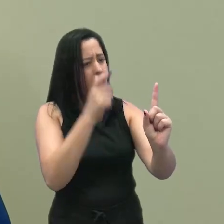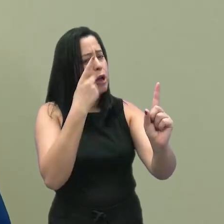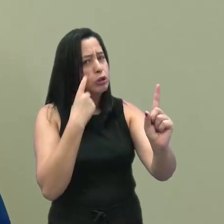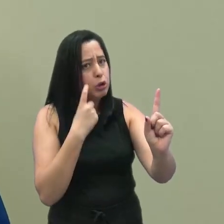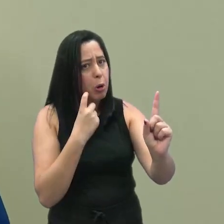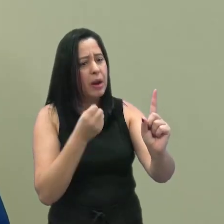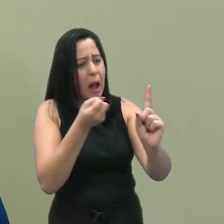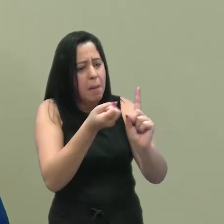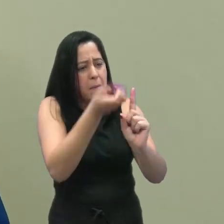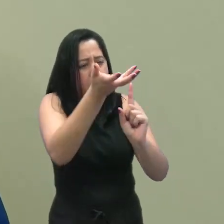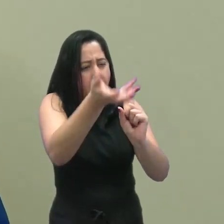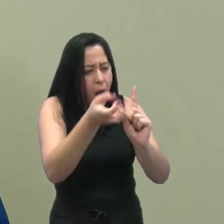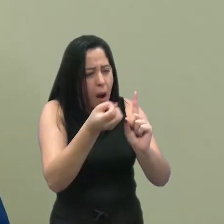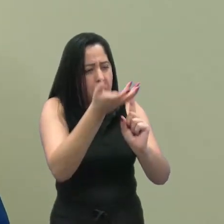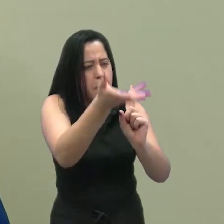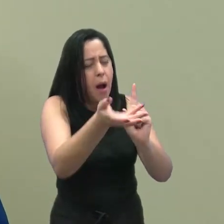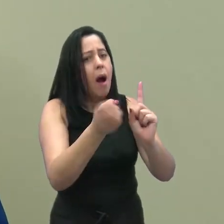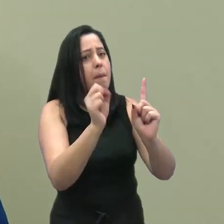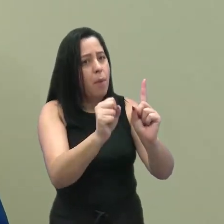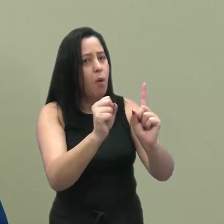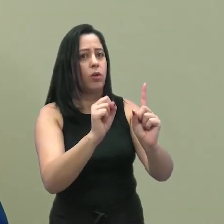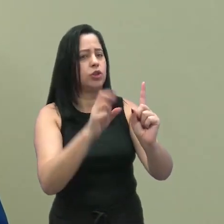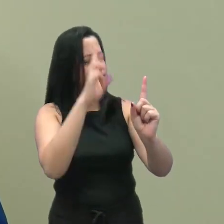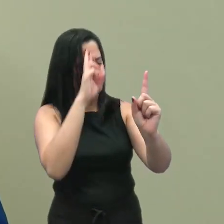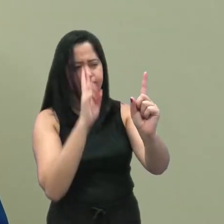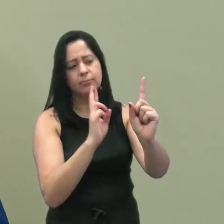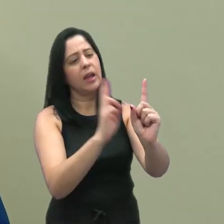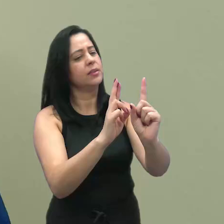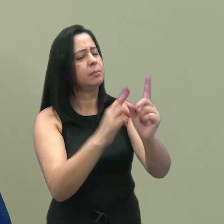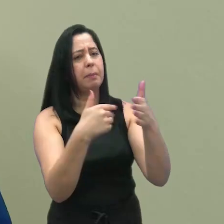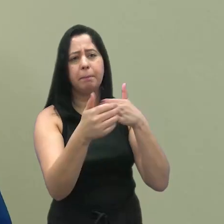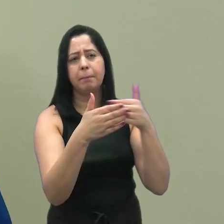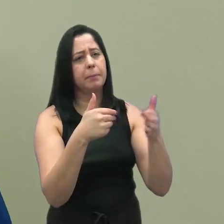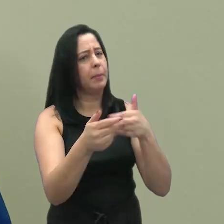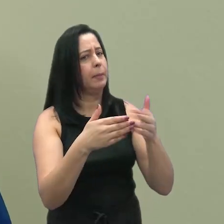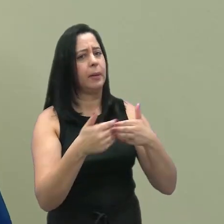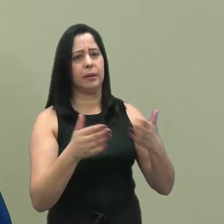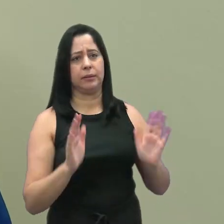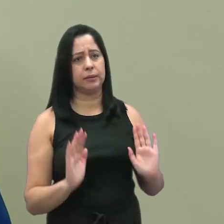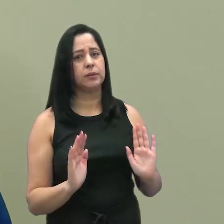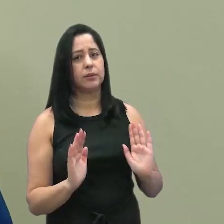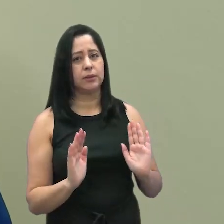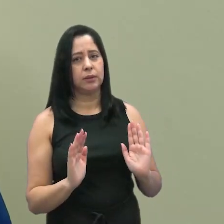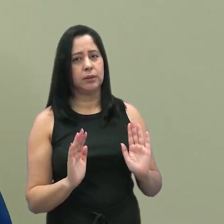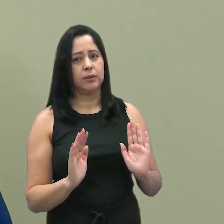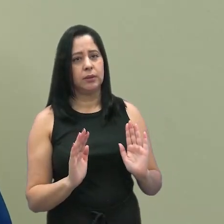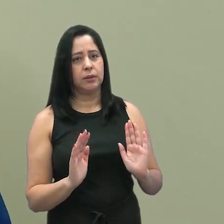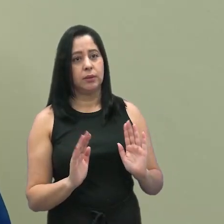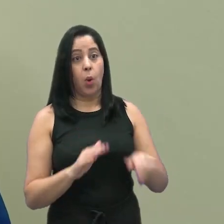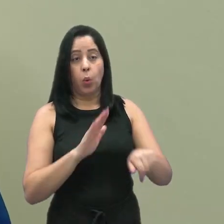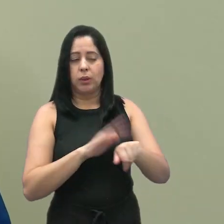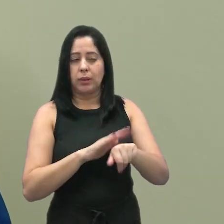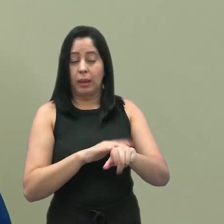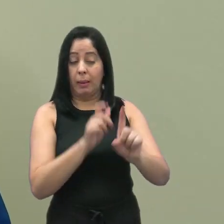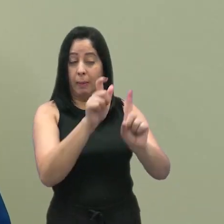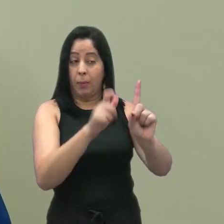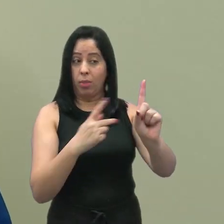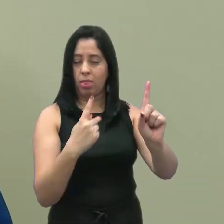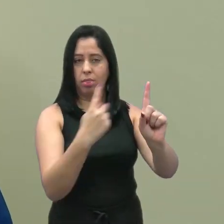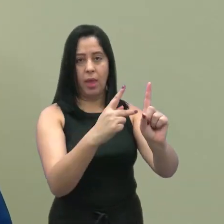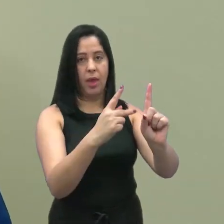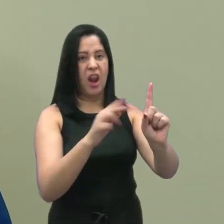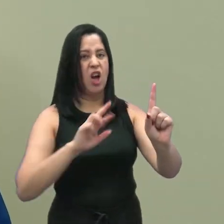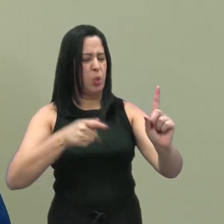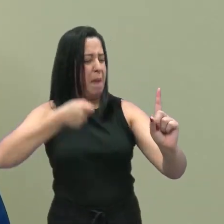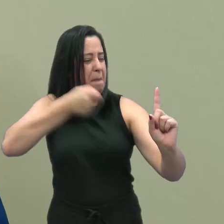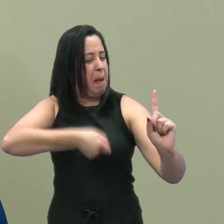chorar, chora, se quer falar, fala, se não quer falar, a gente respeita. Então a gente vai no ritmo da pessoa.